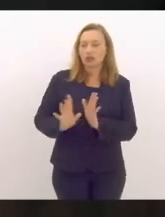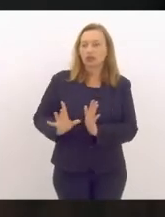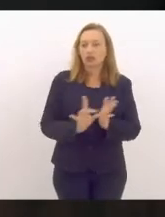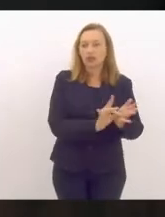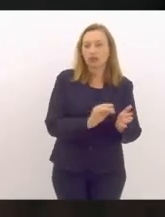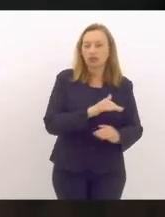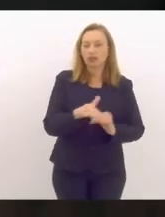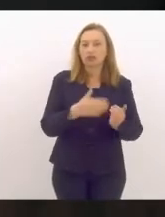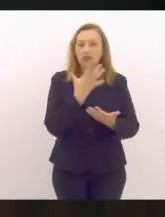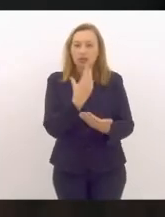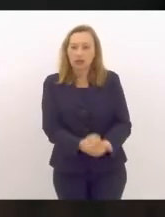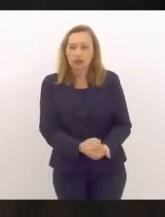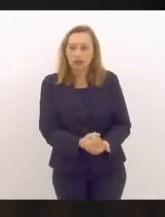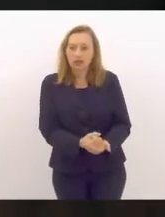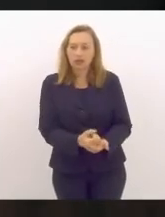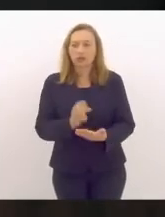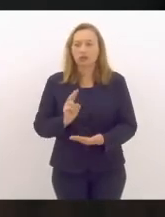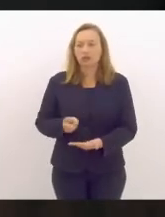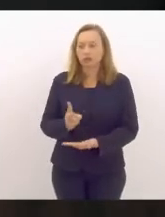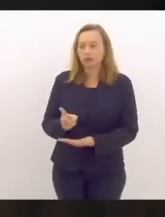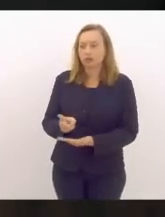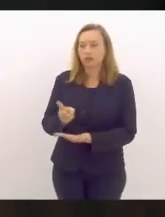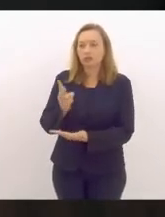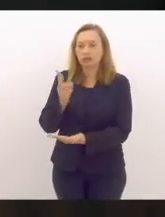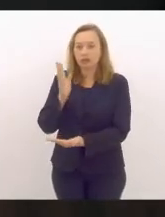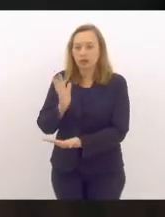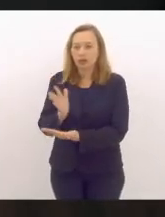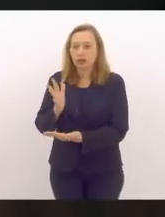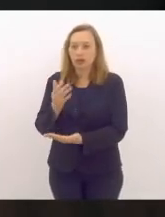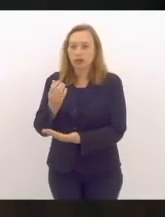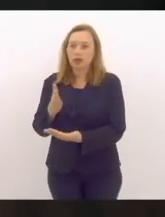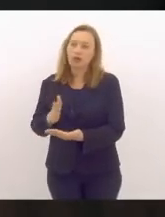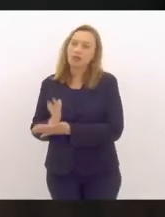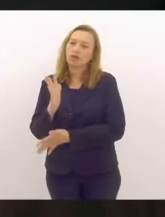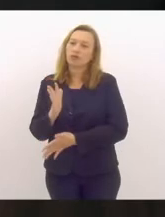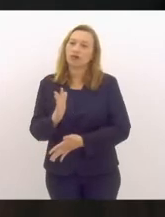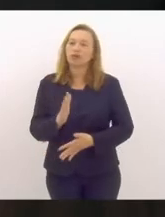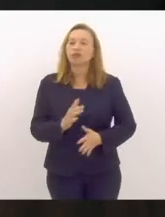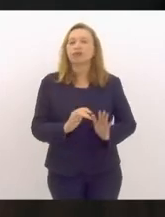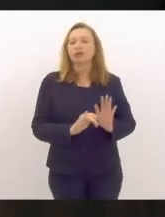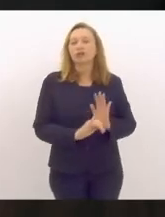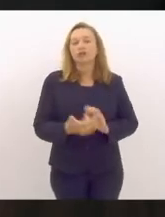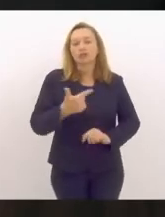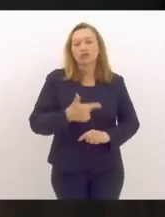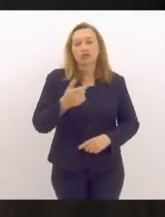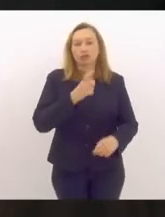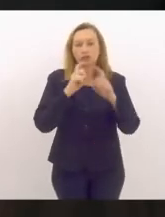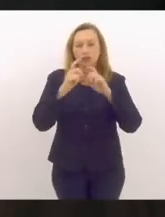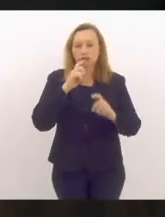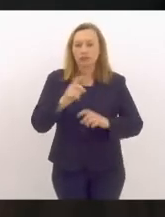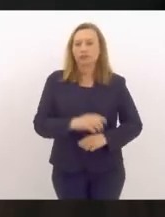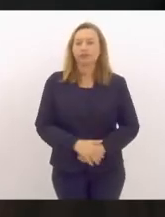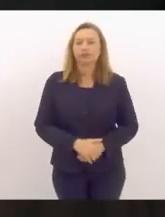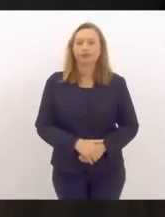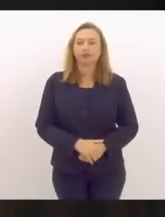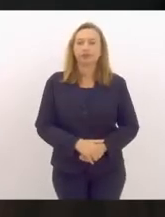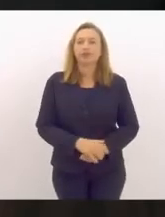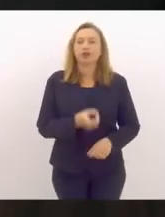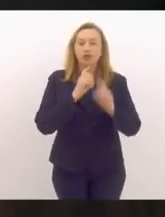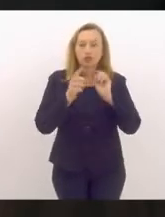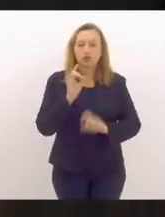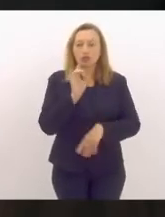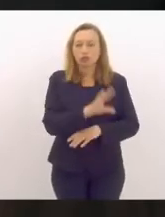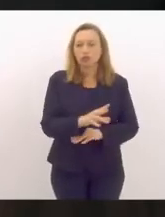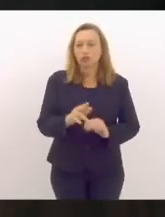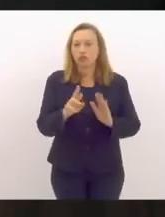emendado. Senhores que aprovam, permaneçam como estão. Aprovado. Vai a redação do vencido para a segunda discussão. Em discussão única,